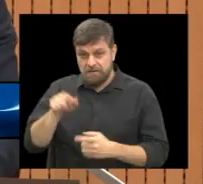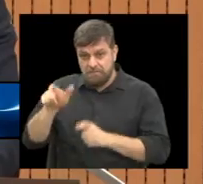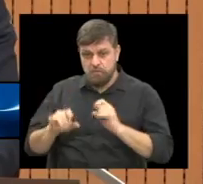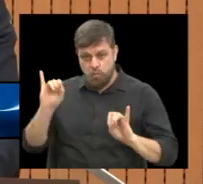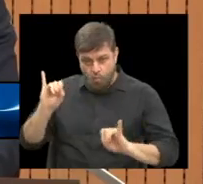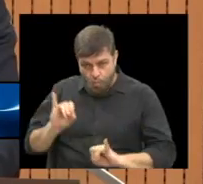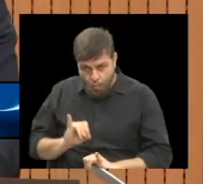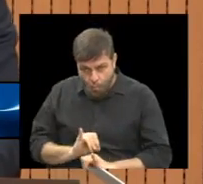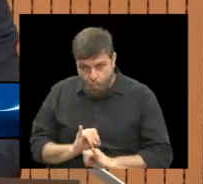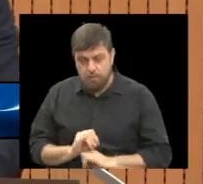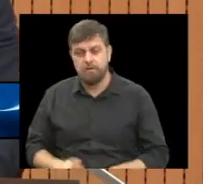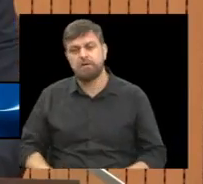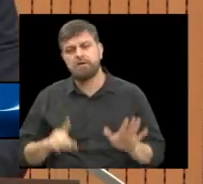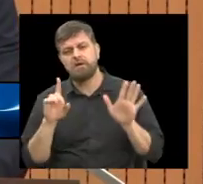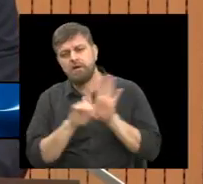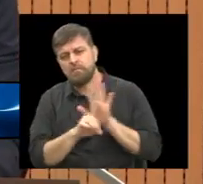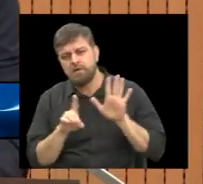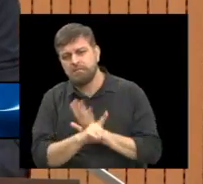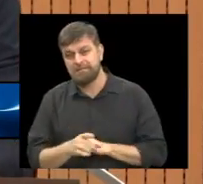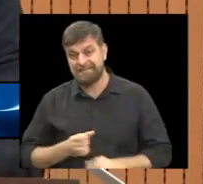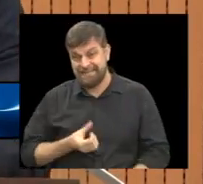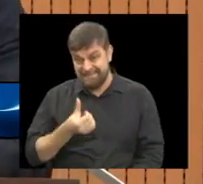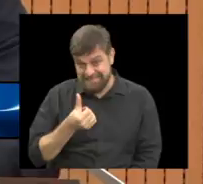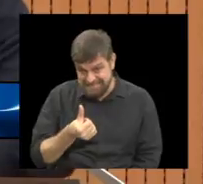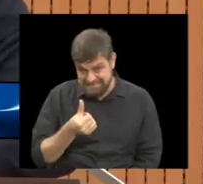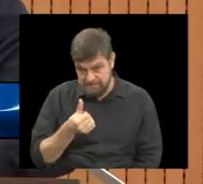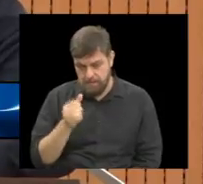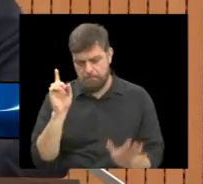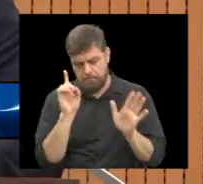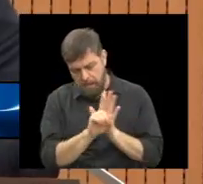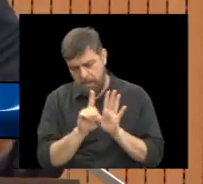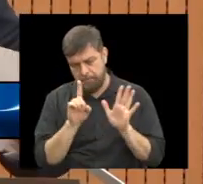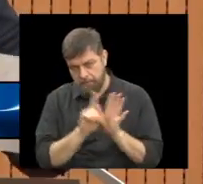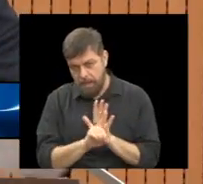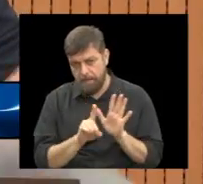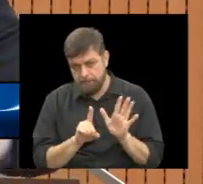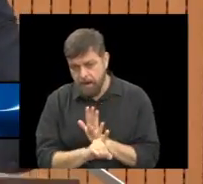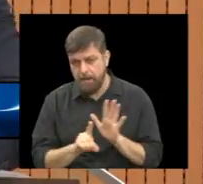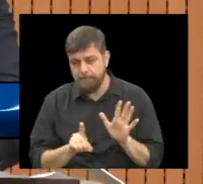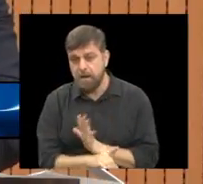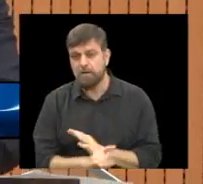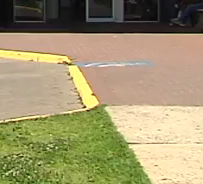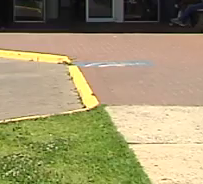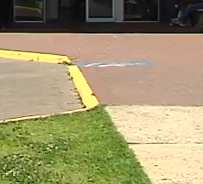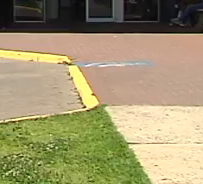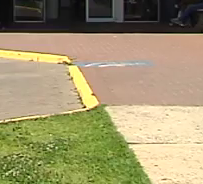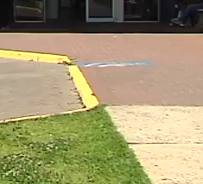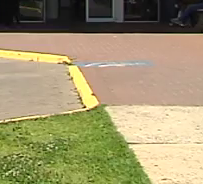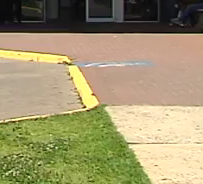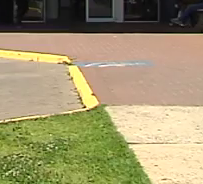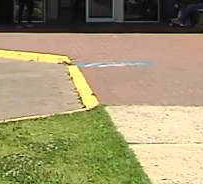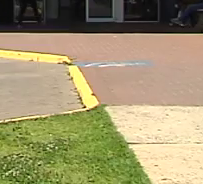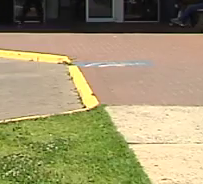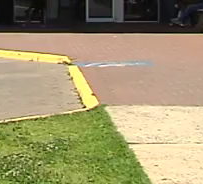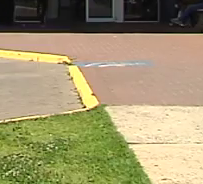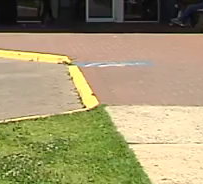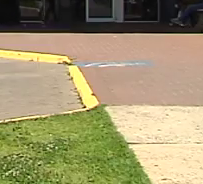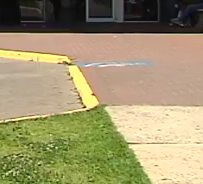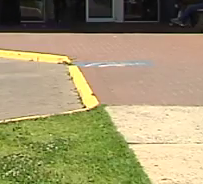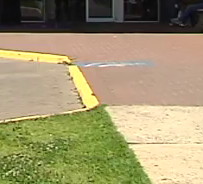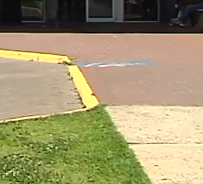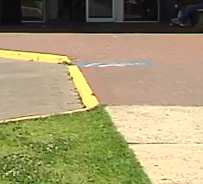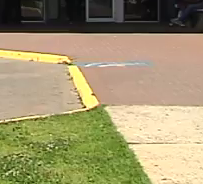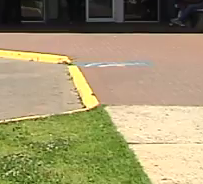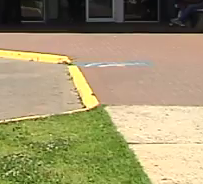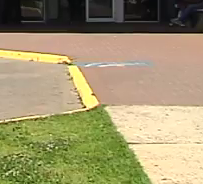o vereador marcelo silva leu a resposta sobre o requerimento de autoria dele referente à compra de balões gástricos no hospital ouro